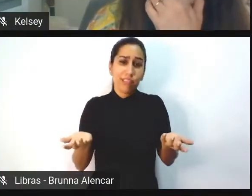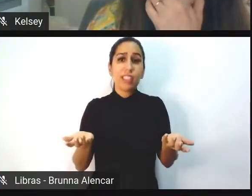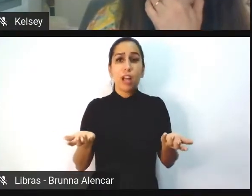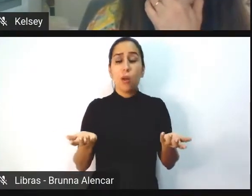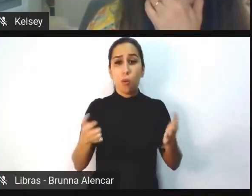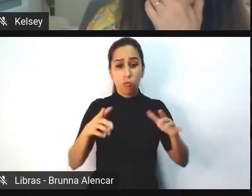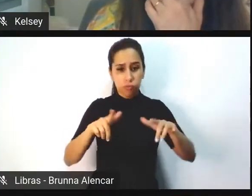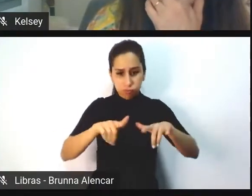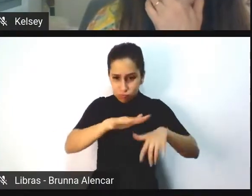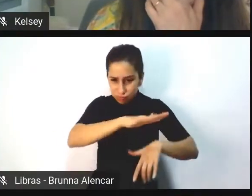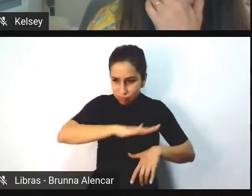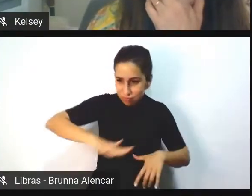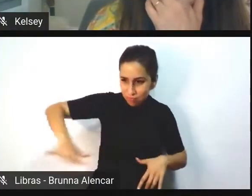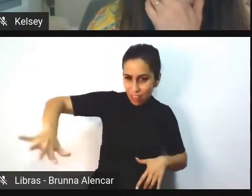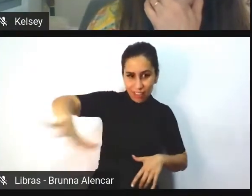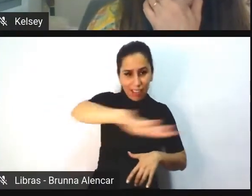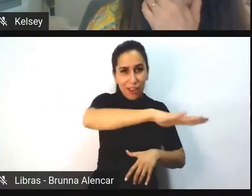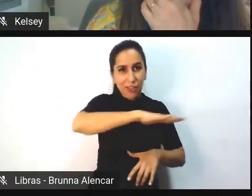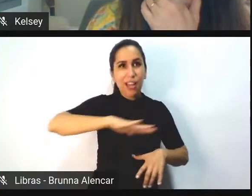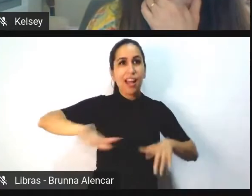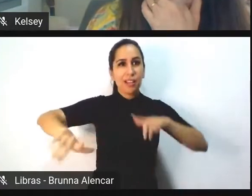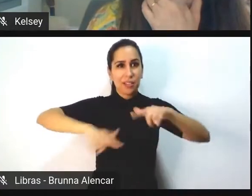estação